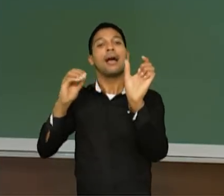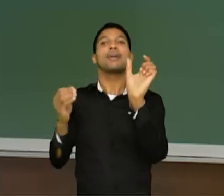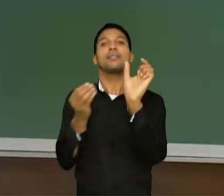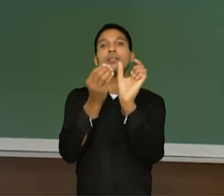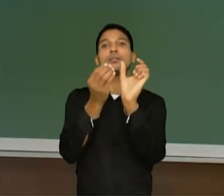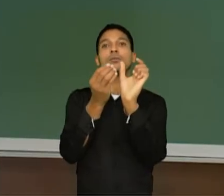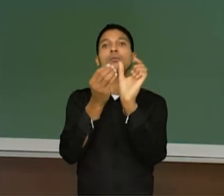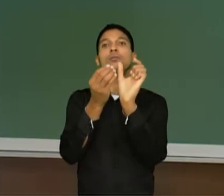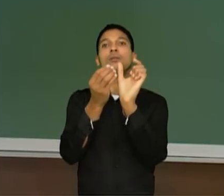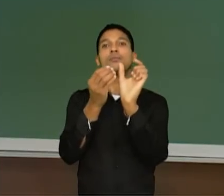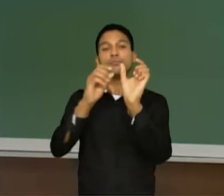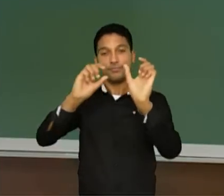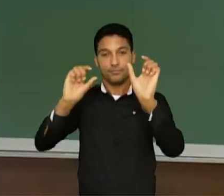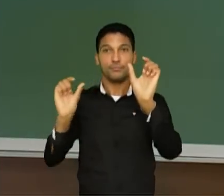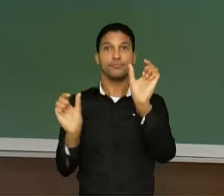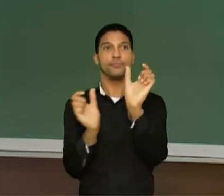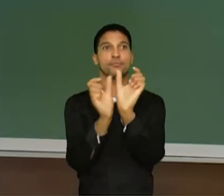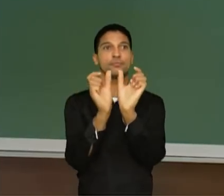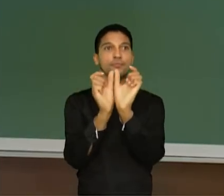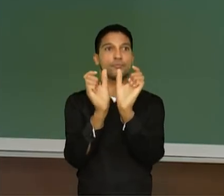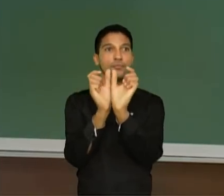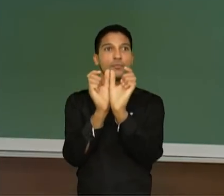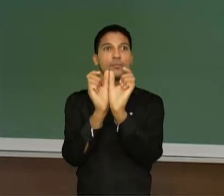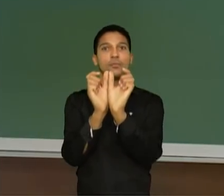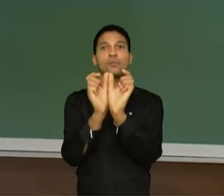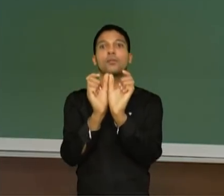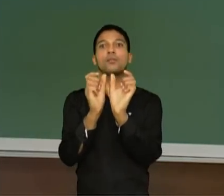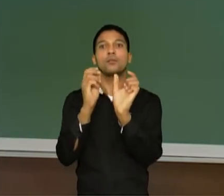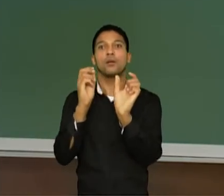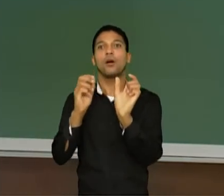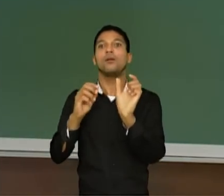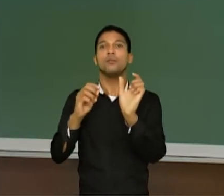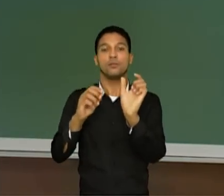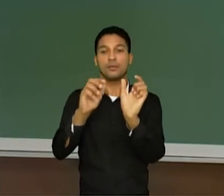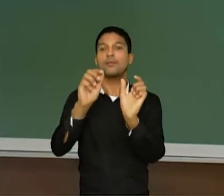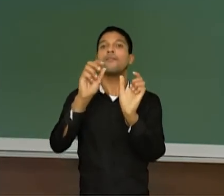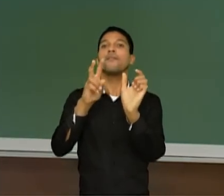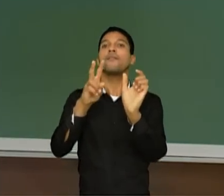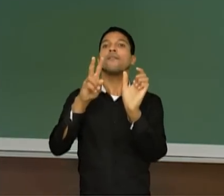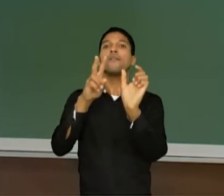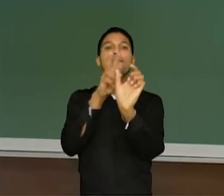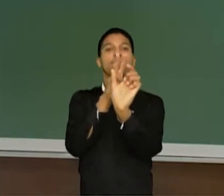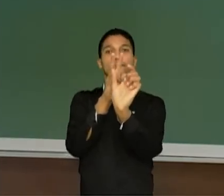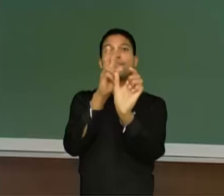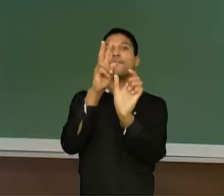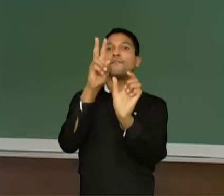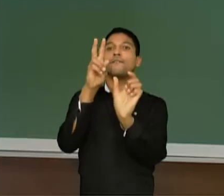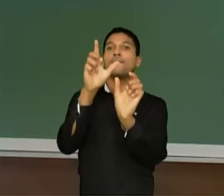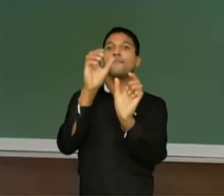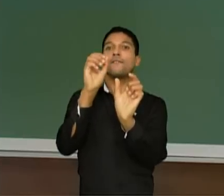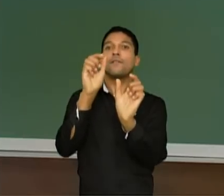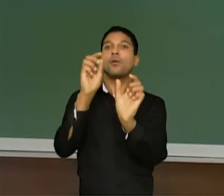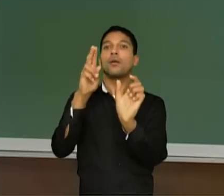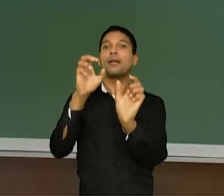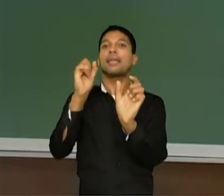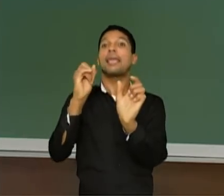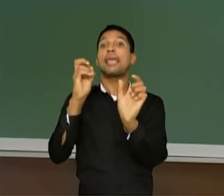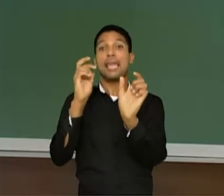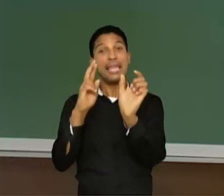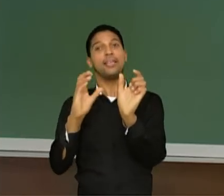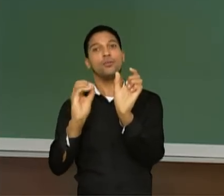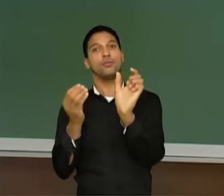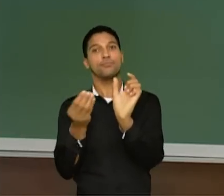temos dois casos de derivação sufixal. Ok? Não estava difícil, né? Nós também temos, pessoal, derivações por